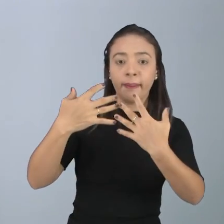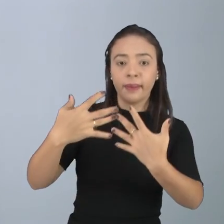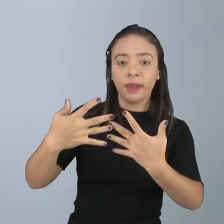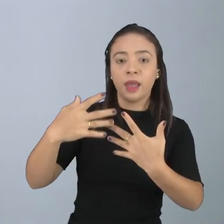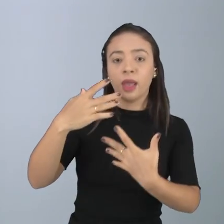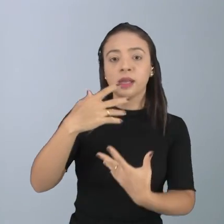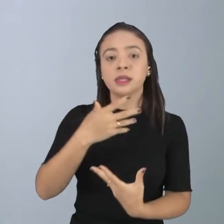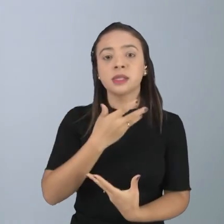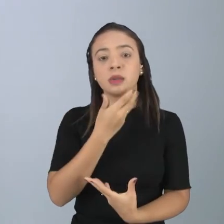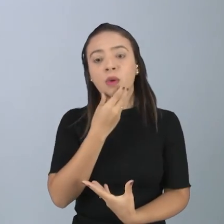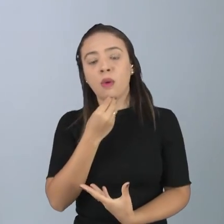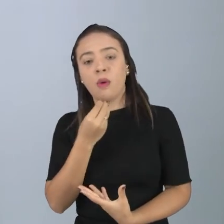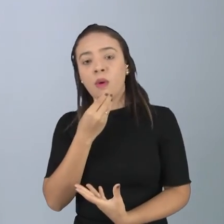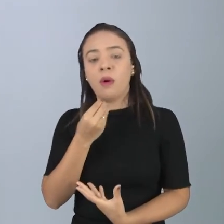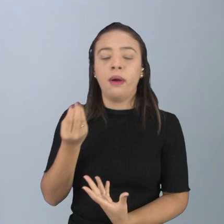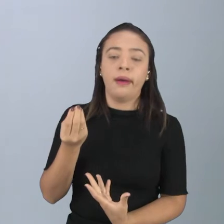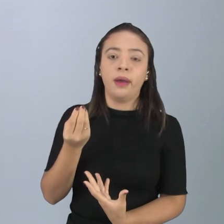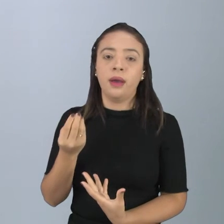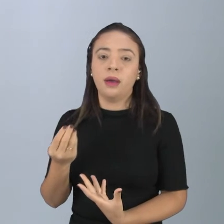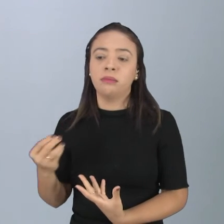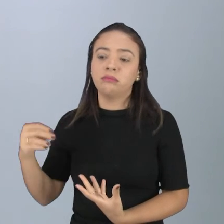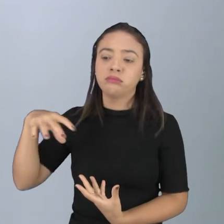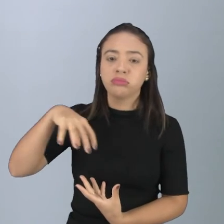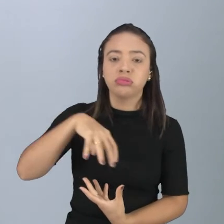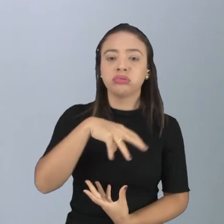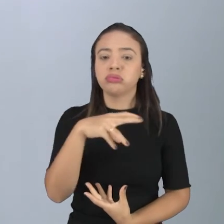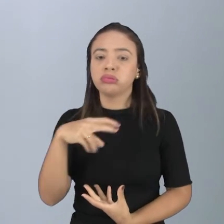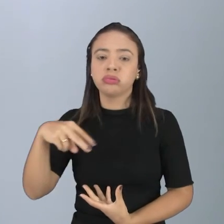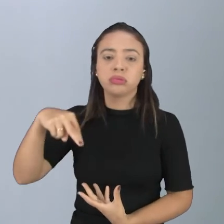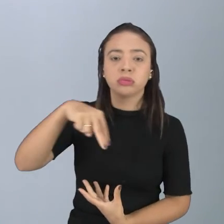vagando no limbo, né, procurando um espaço para ele.